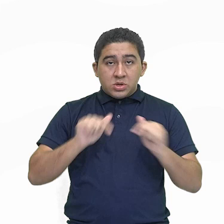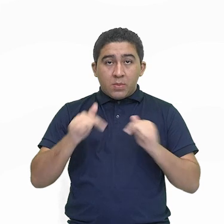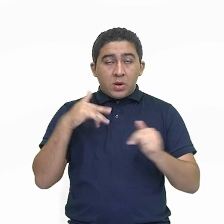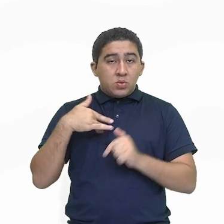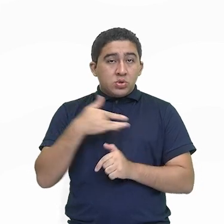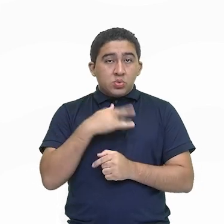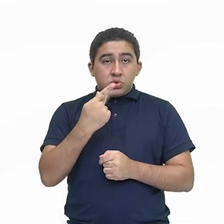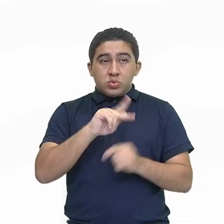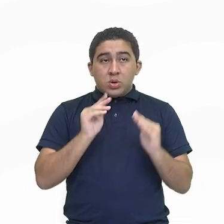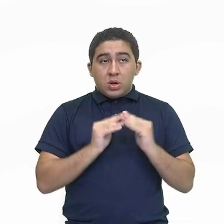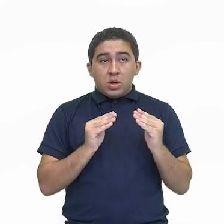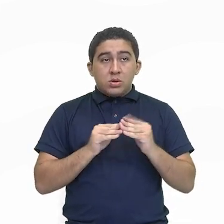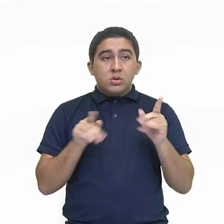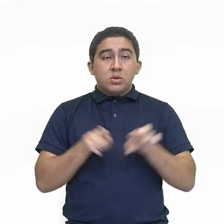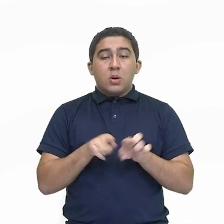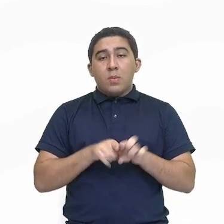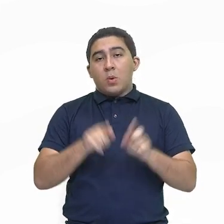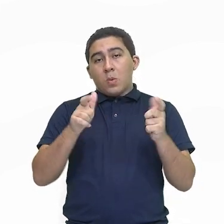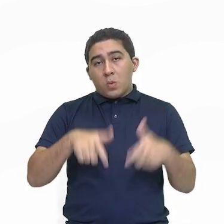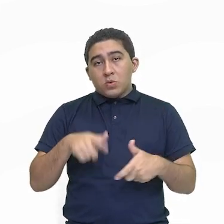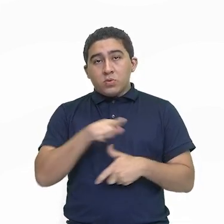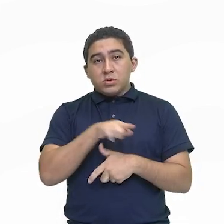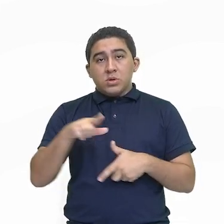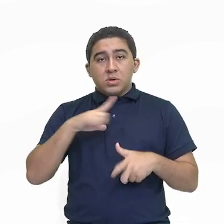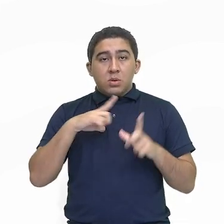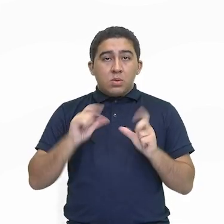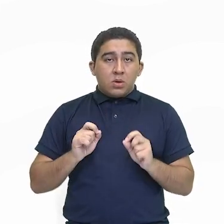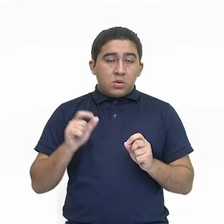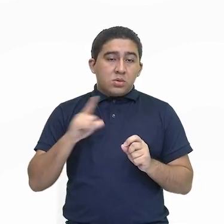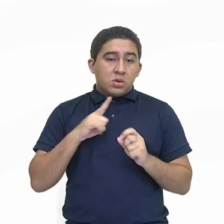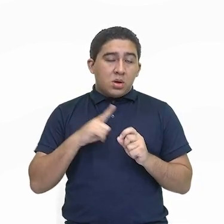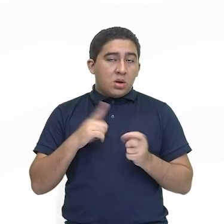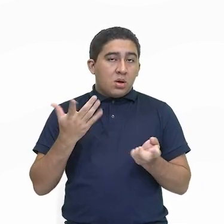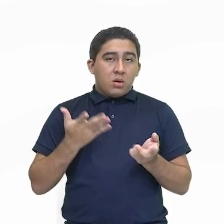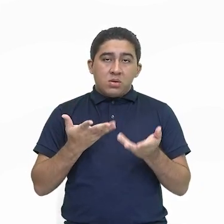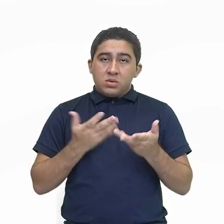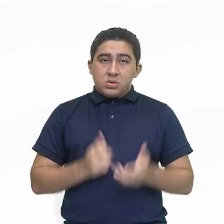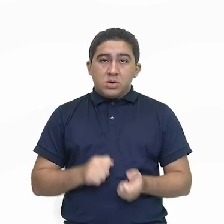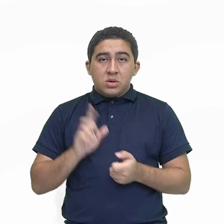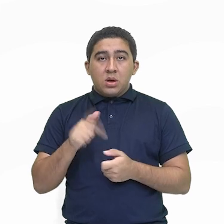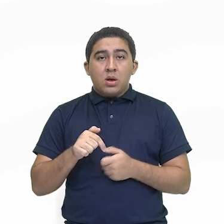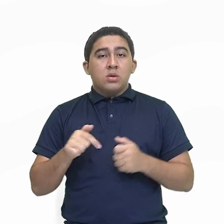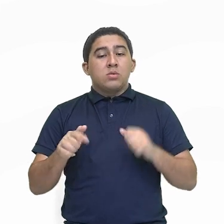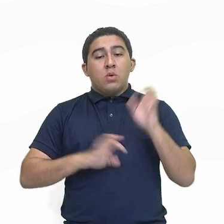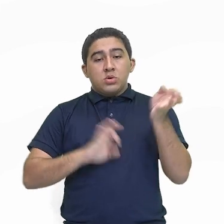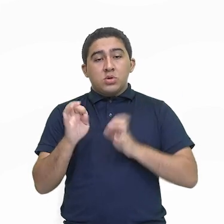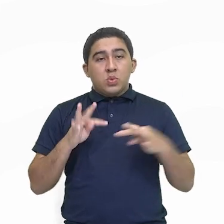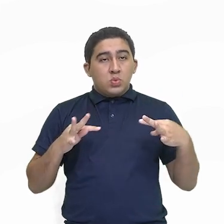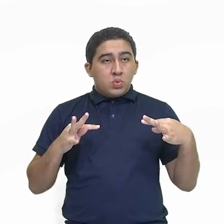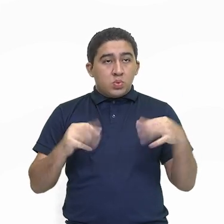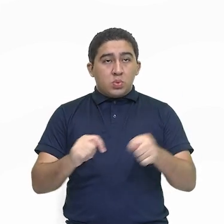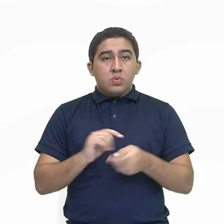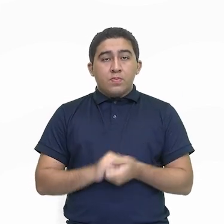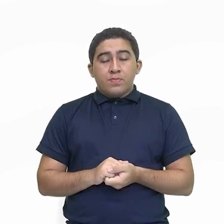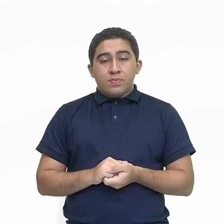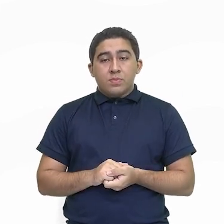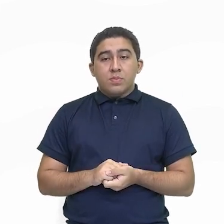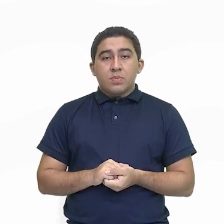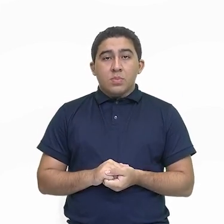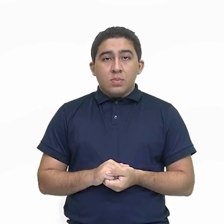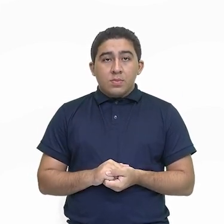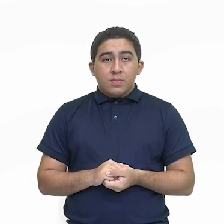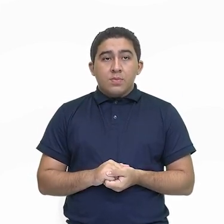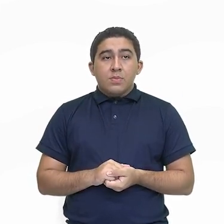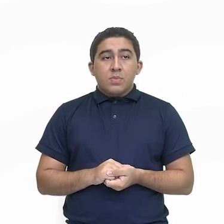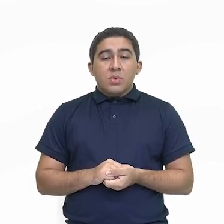na sua casa, ou que você esteja ali ou receba. Essa logística chega a margens de